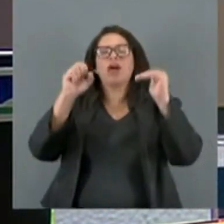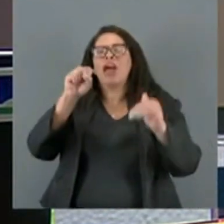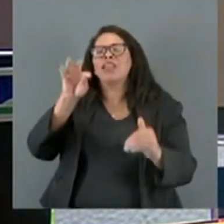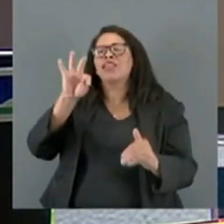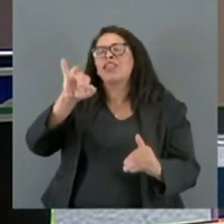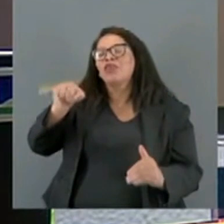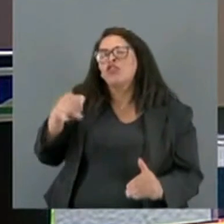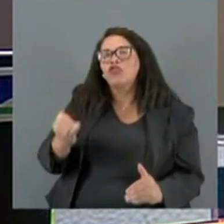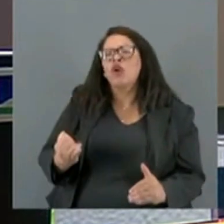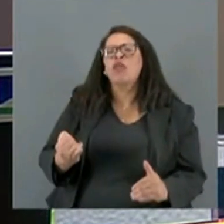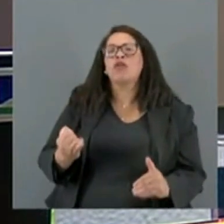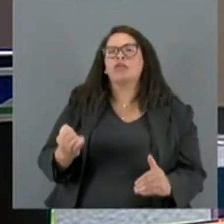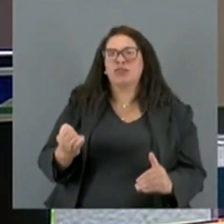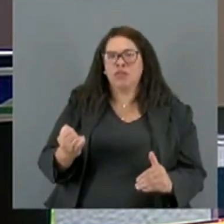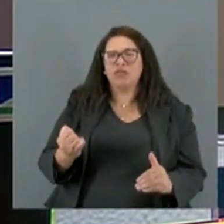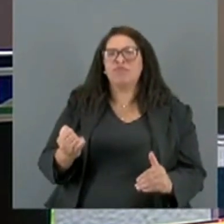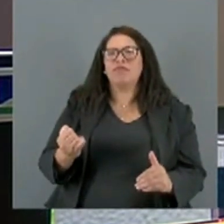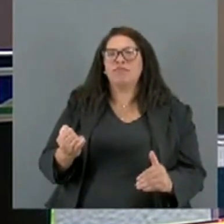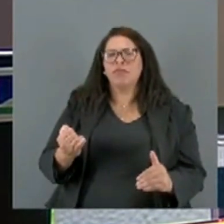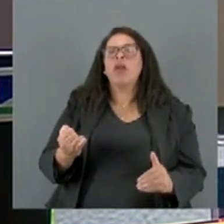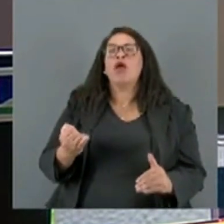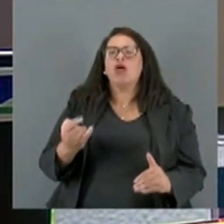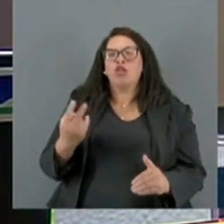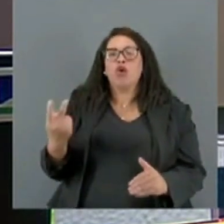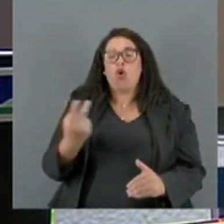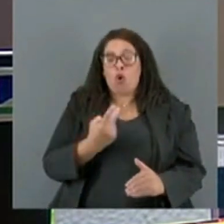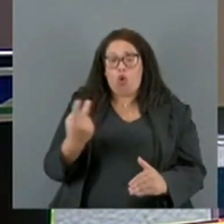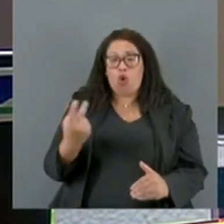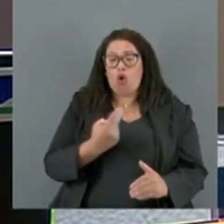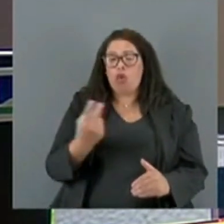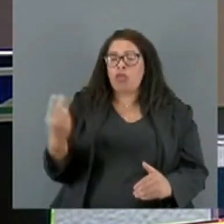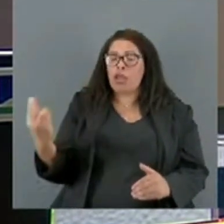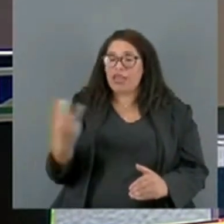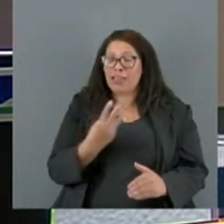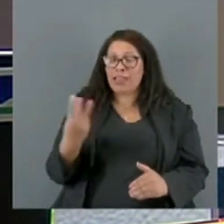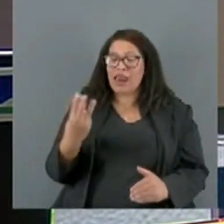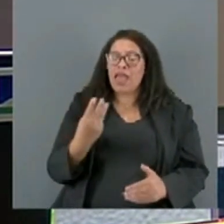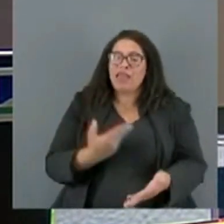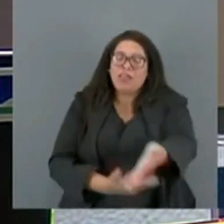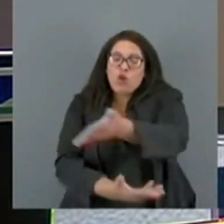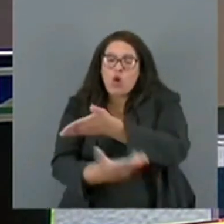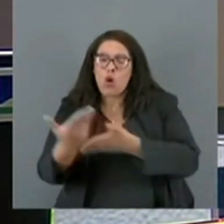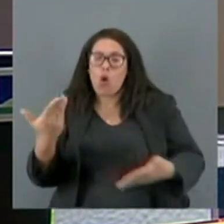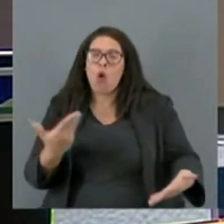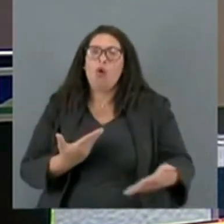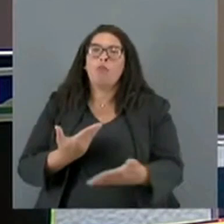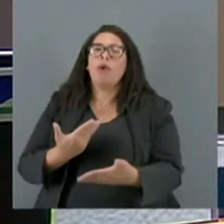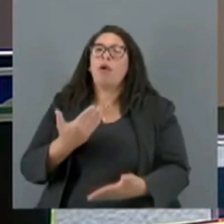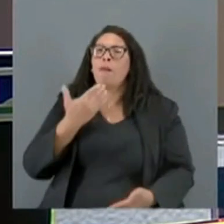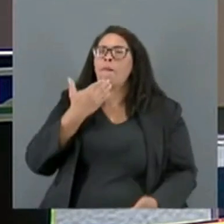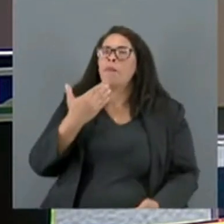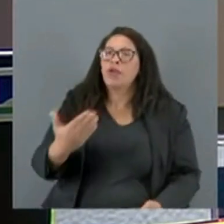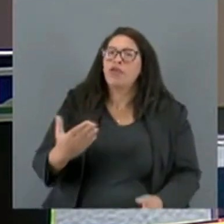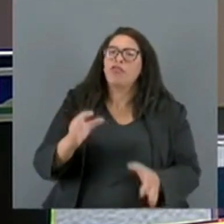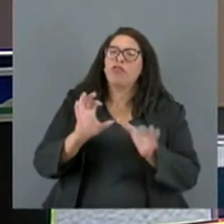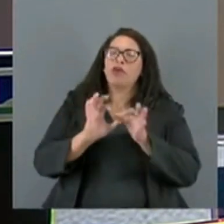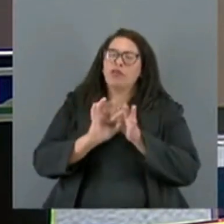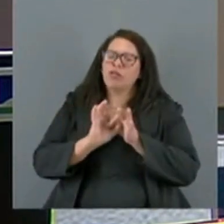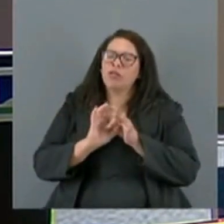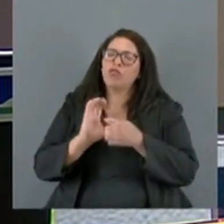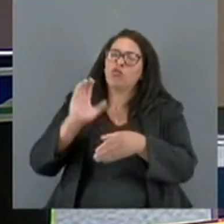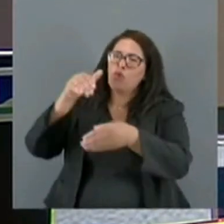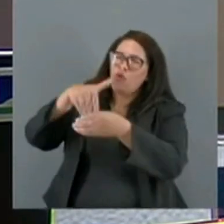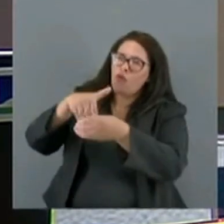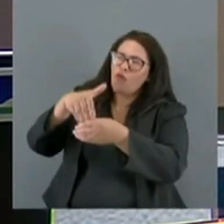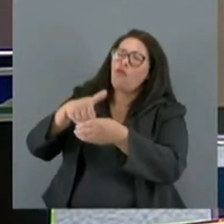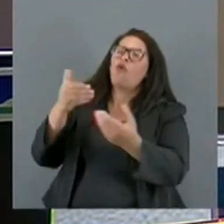Justiça, nos compartilhamos aqui esta luta de forma saudável e democrática. Fico muito